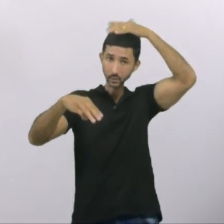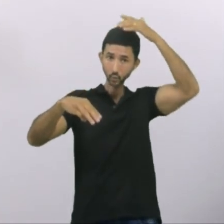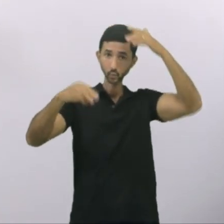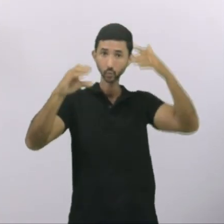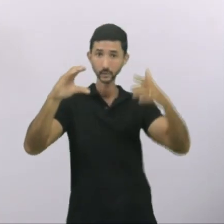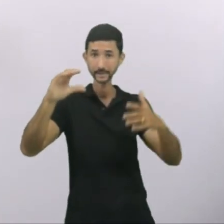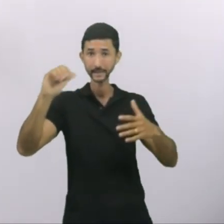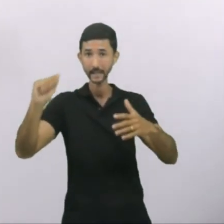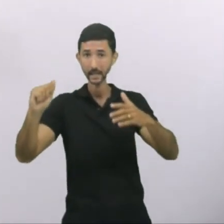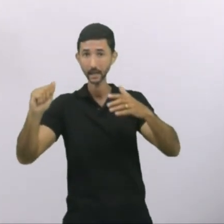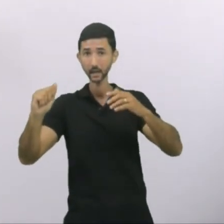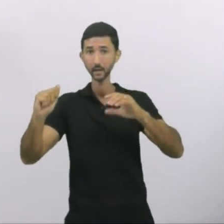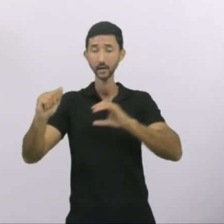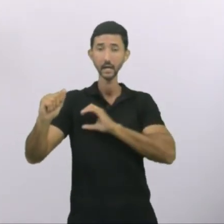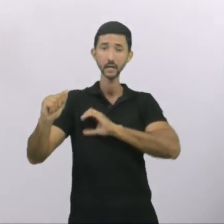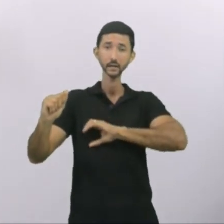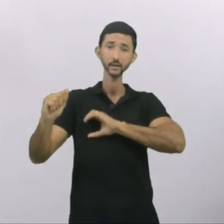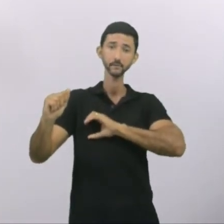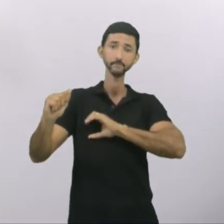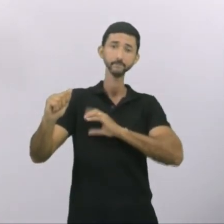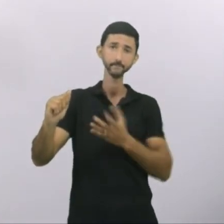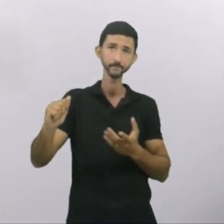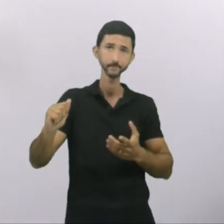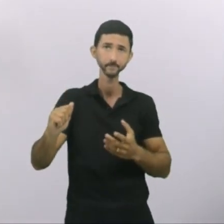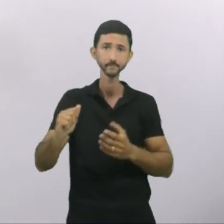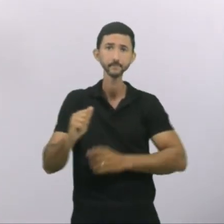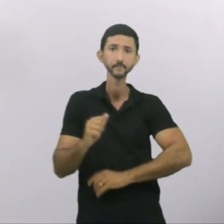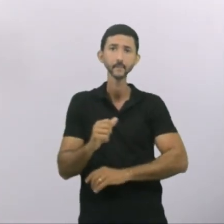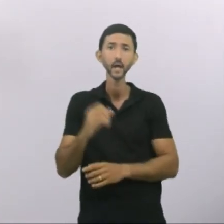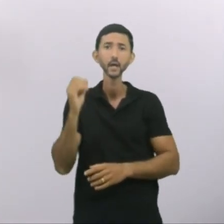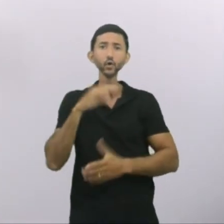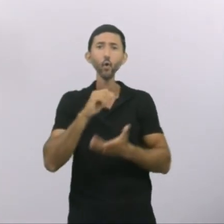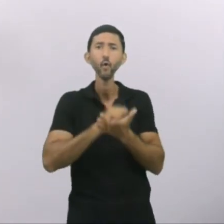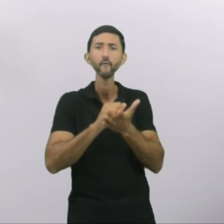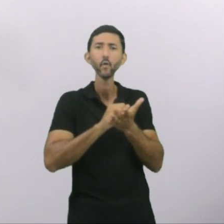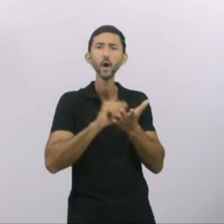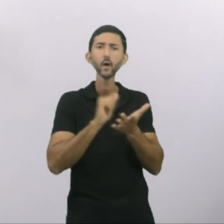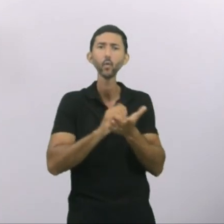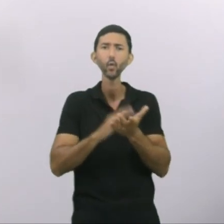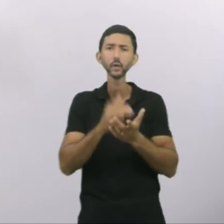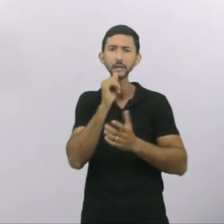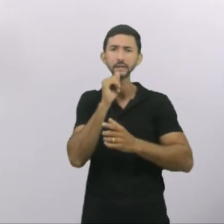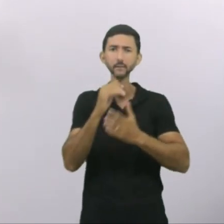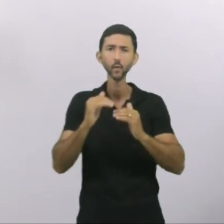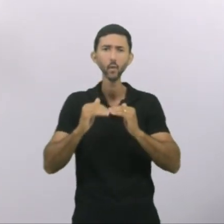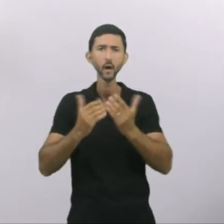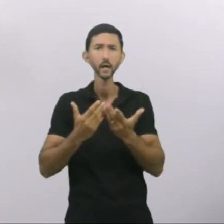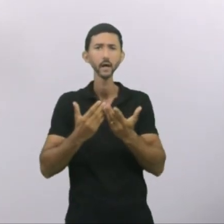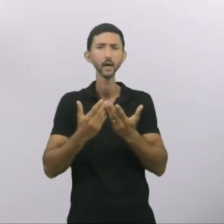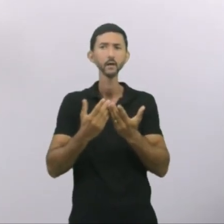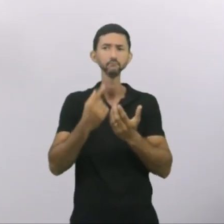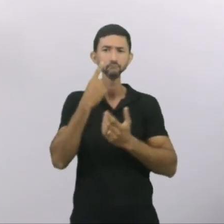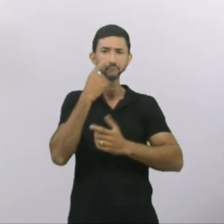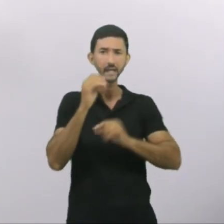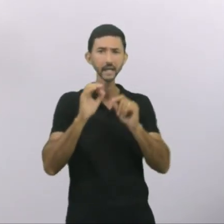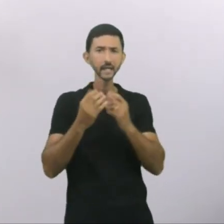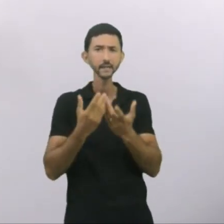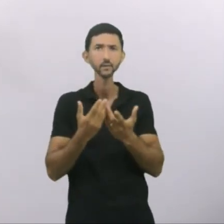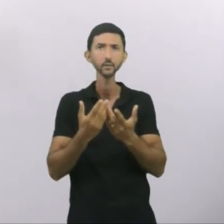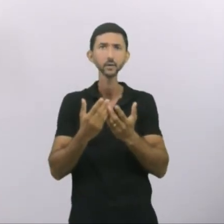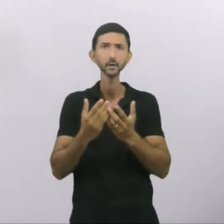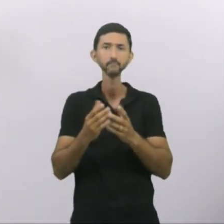CA de Canadá. Esse novo acordo, ele projeta, obviamente,